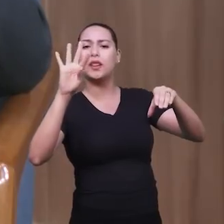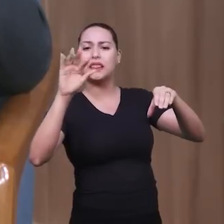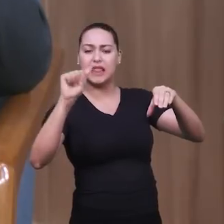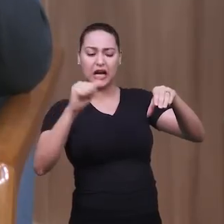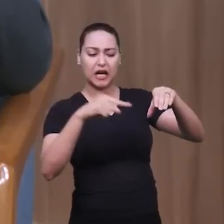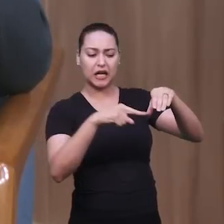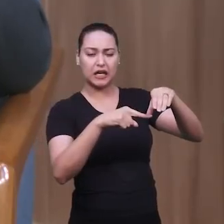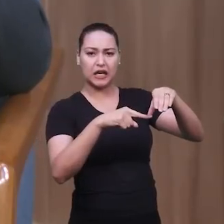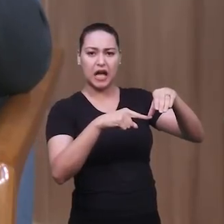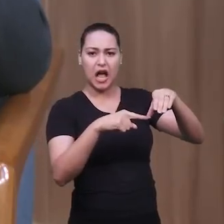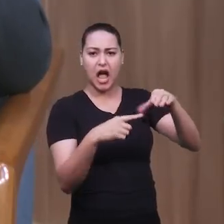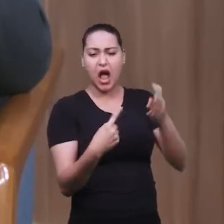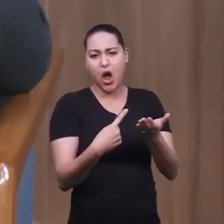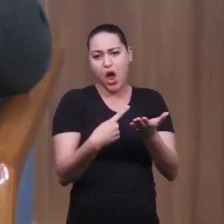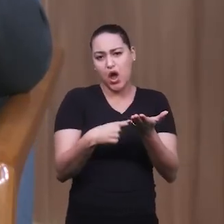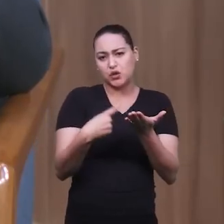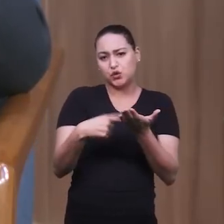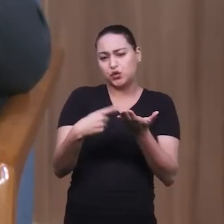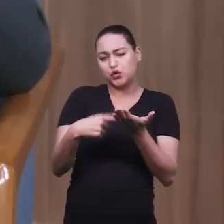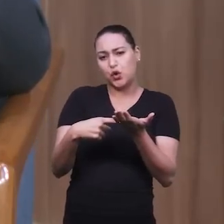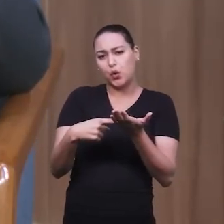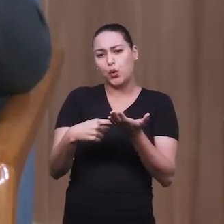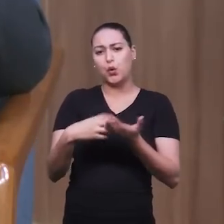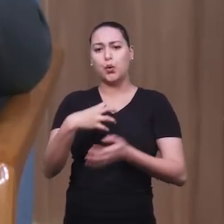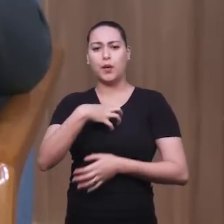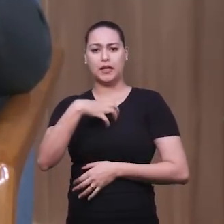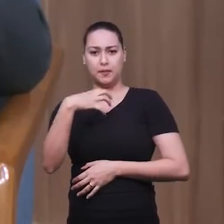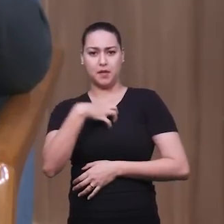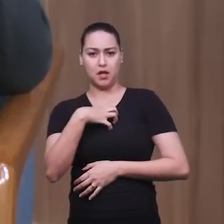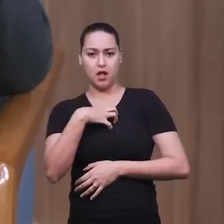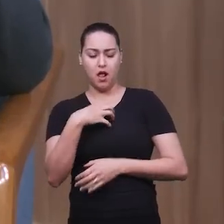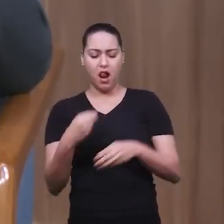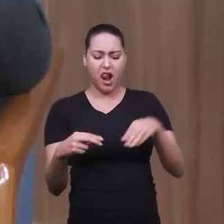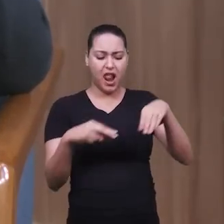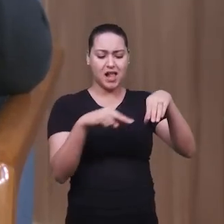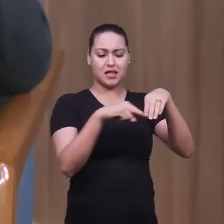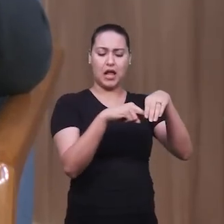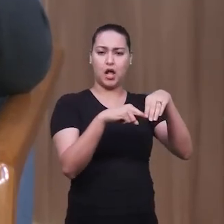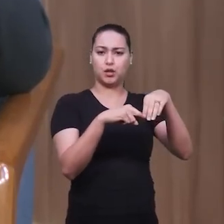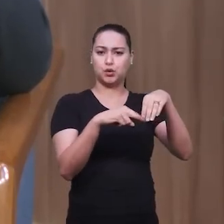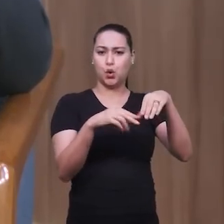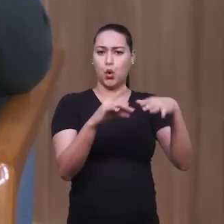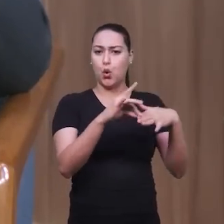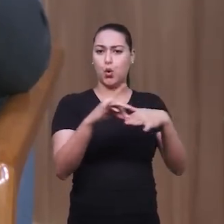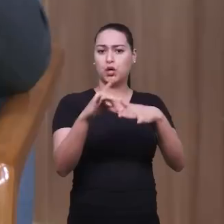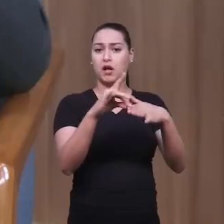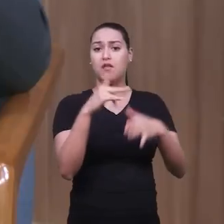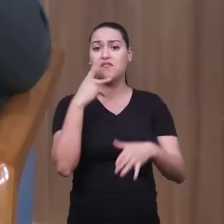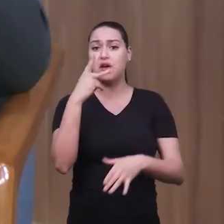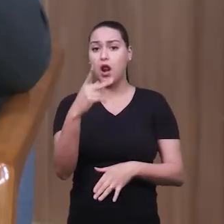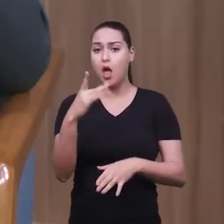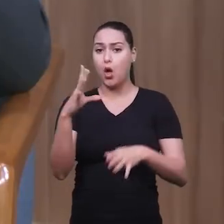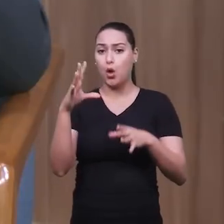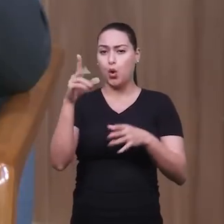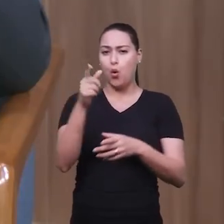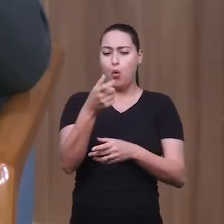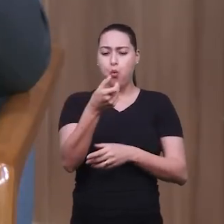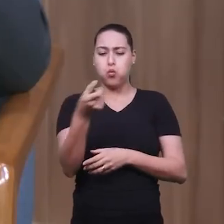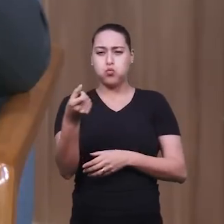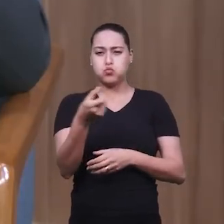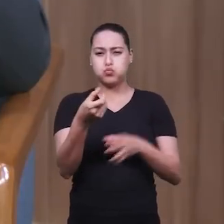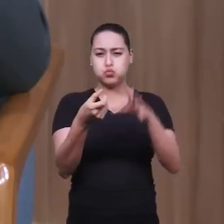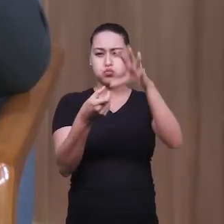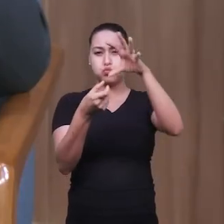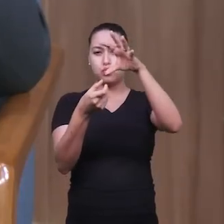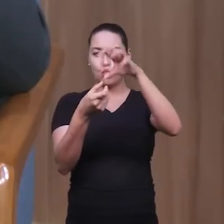que fica no interior da Bahia. Quando estávamos lá dentro, o guia que estava com a gente sugeriu que todos desligássemos